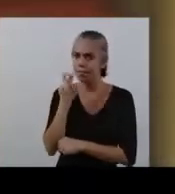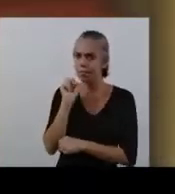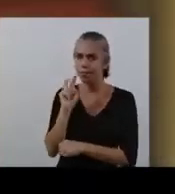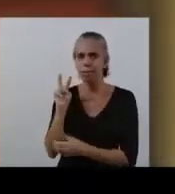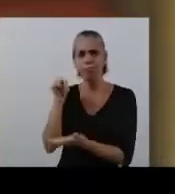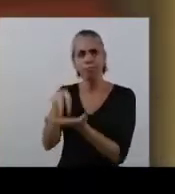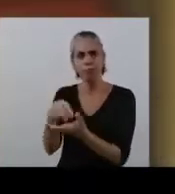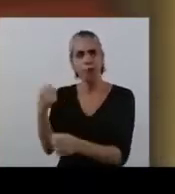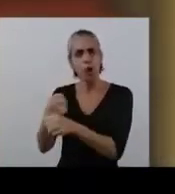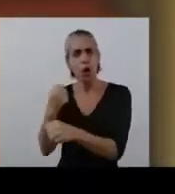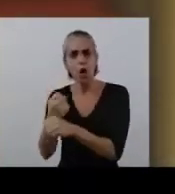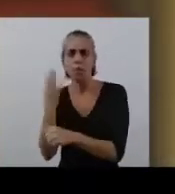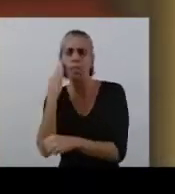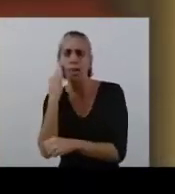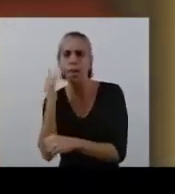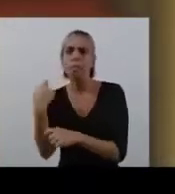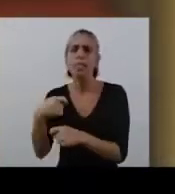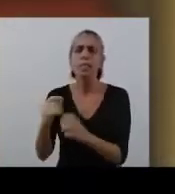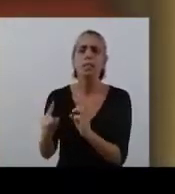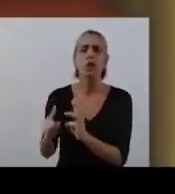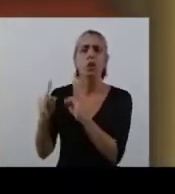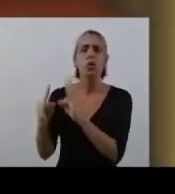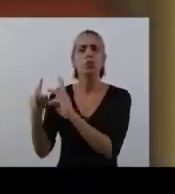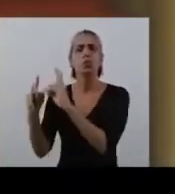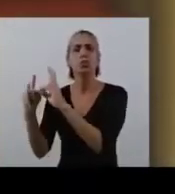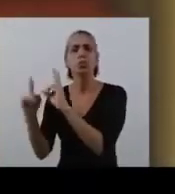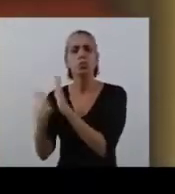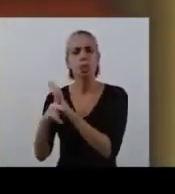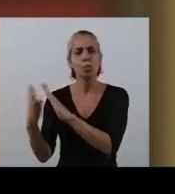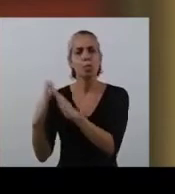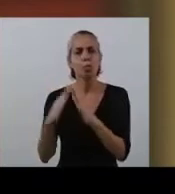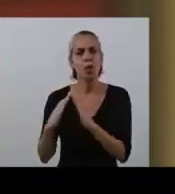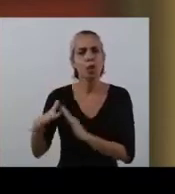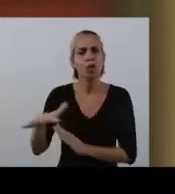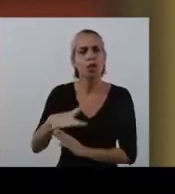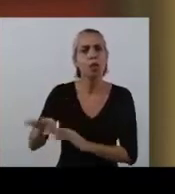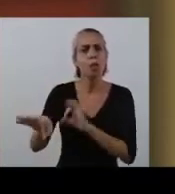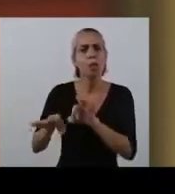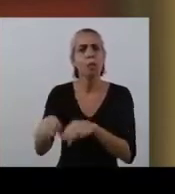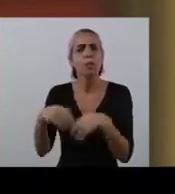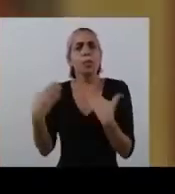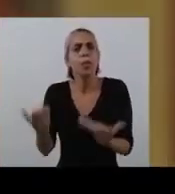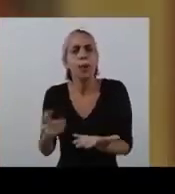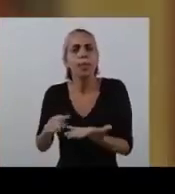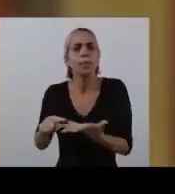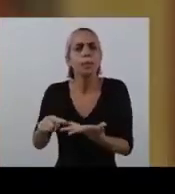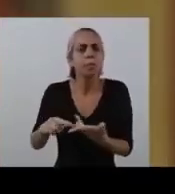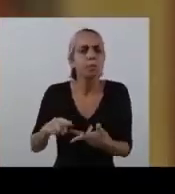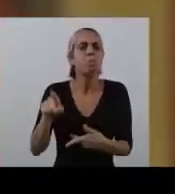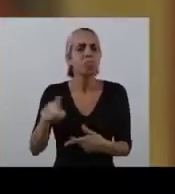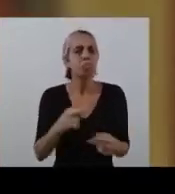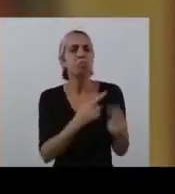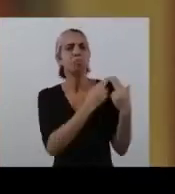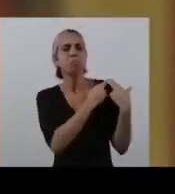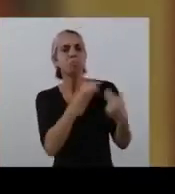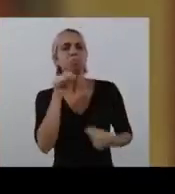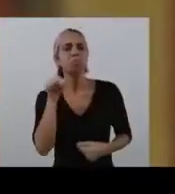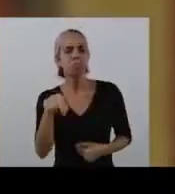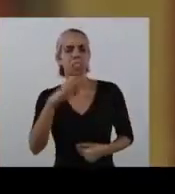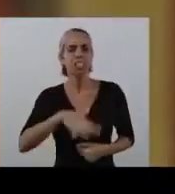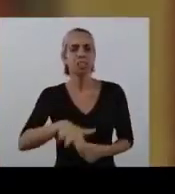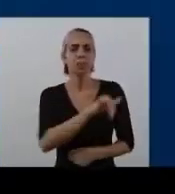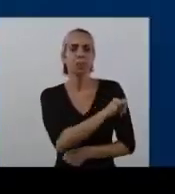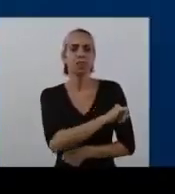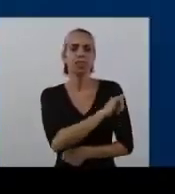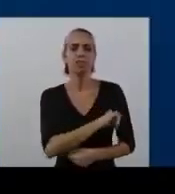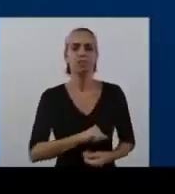constantemente aqui, buscando saber o que o conjunto precisava, o que a gente queria, quais eram os planos dos moradores. É um cara que representa o povo daqui do